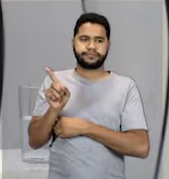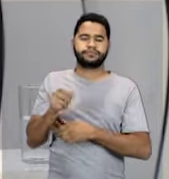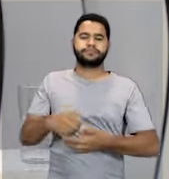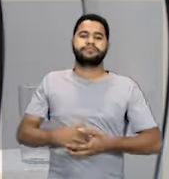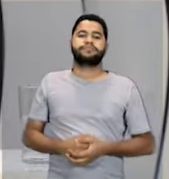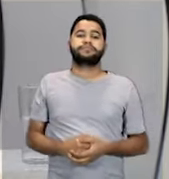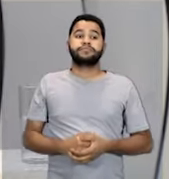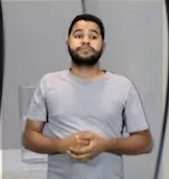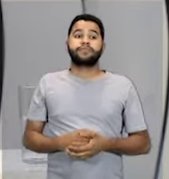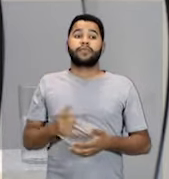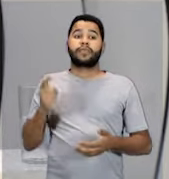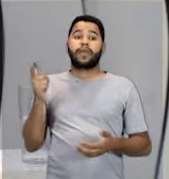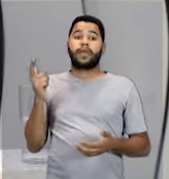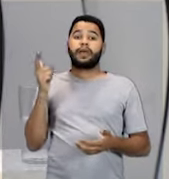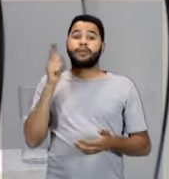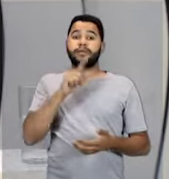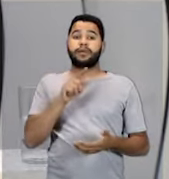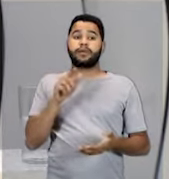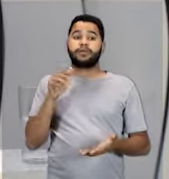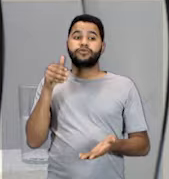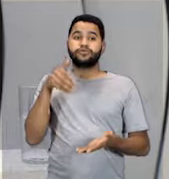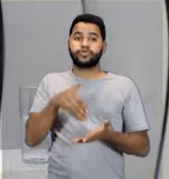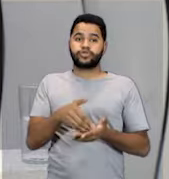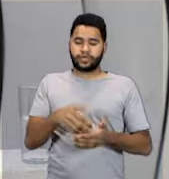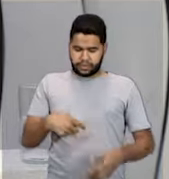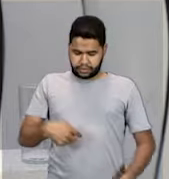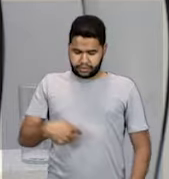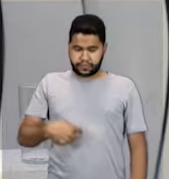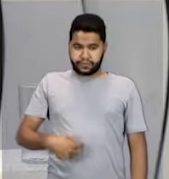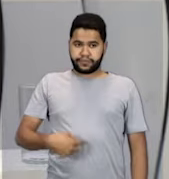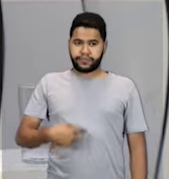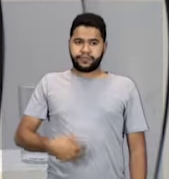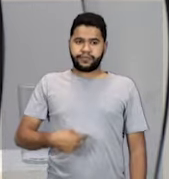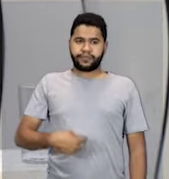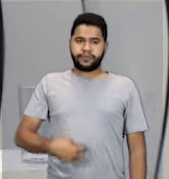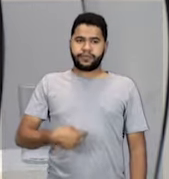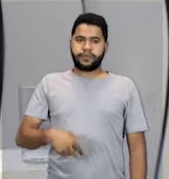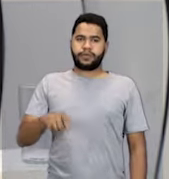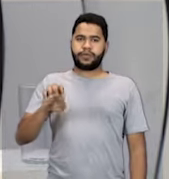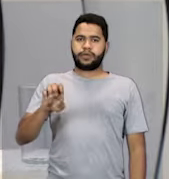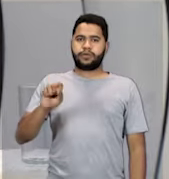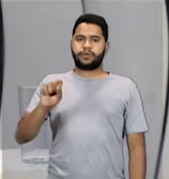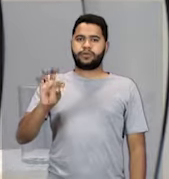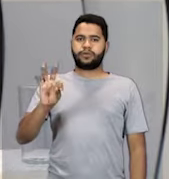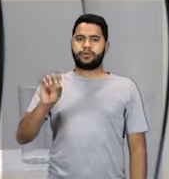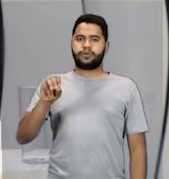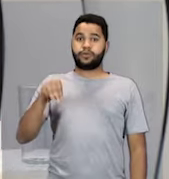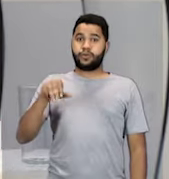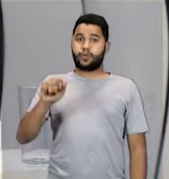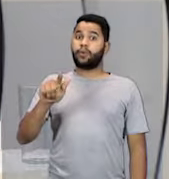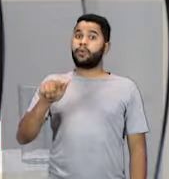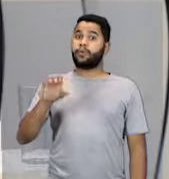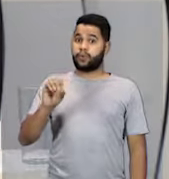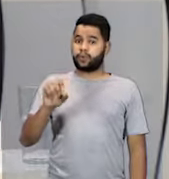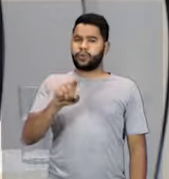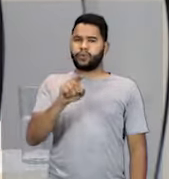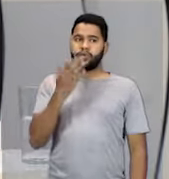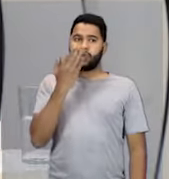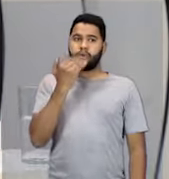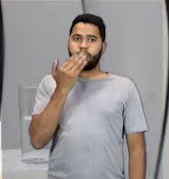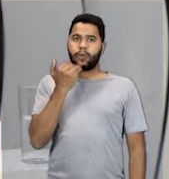empurrando, até que ele chegue ao nosso estômago. Se você comeu